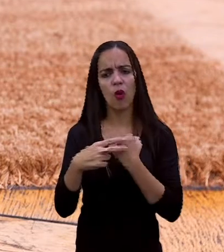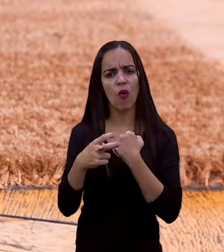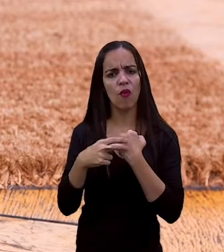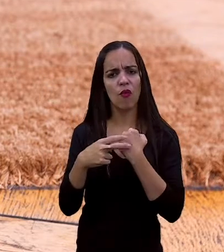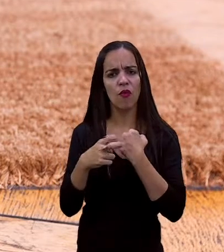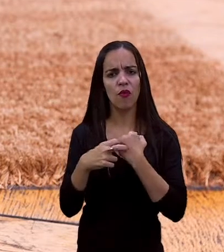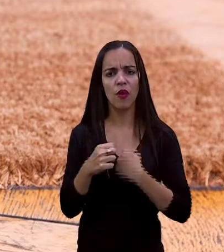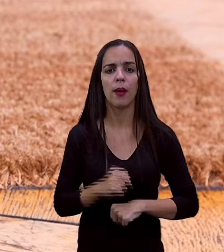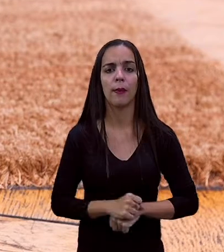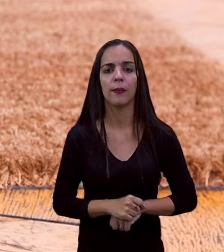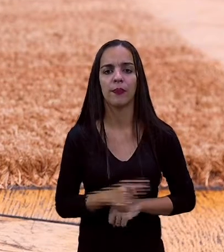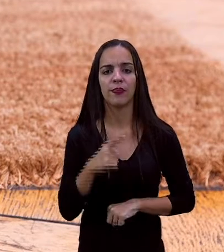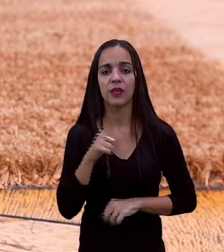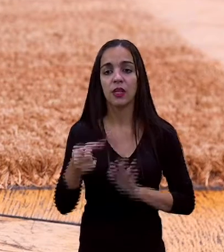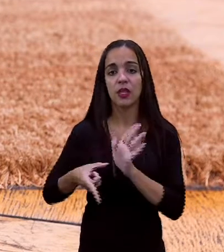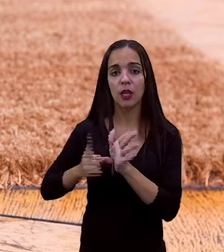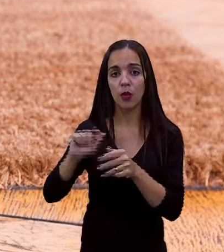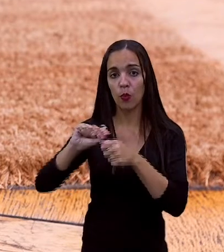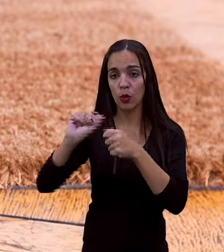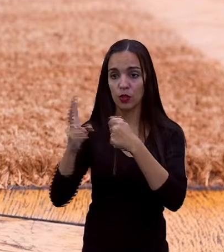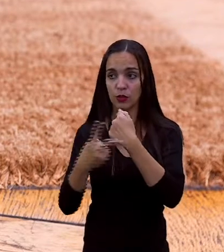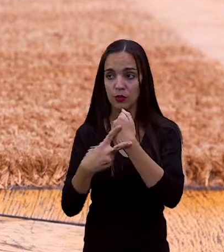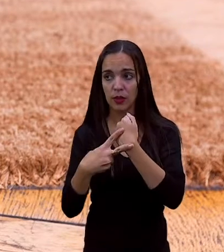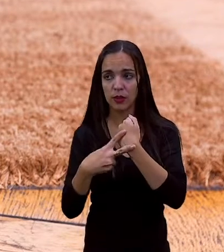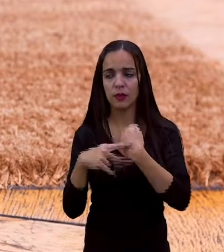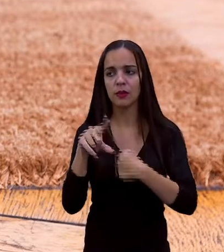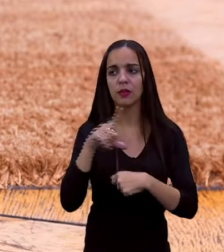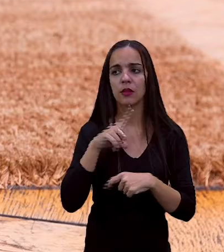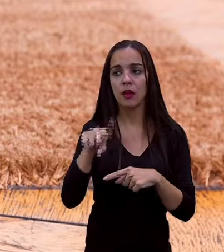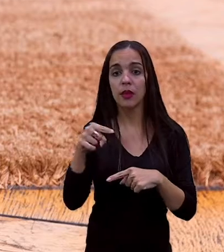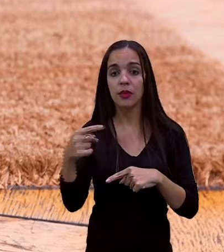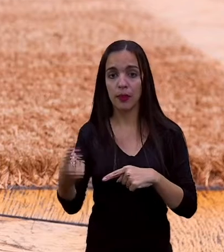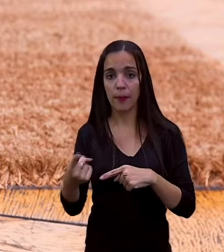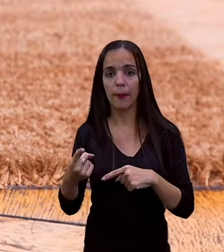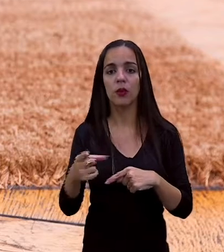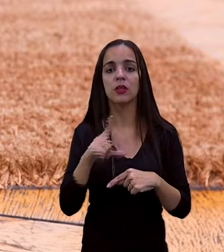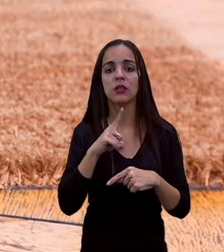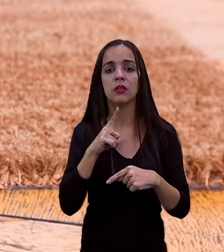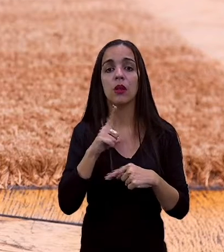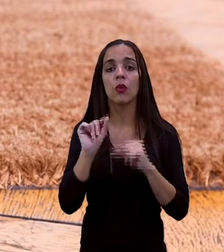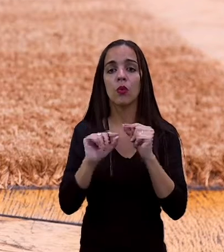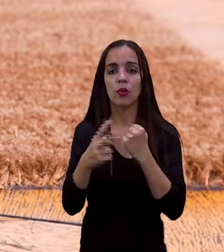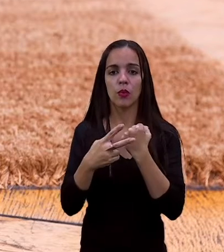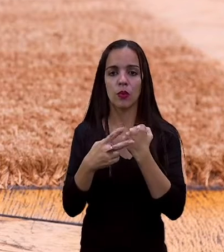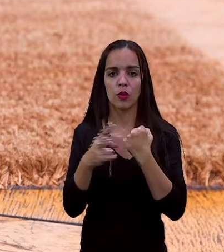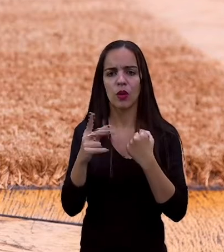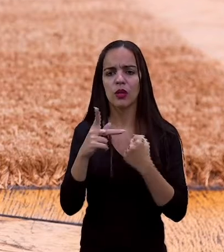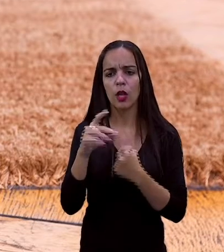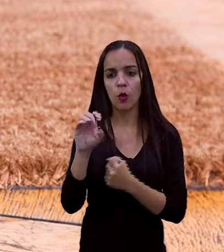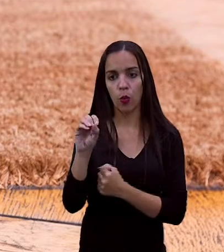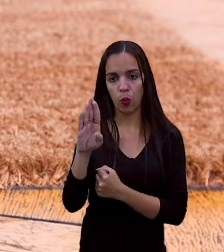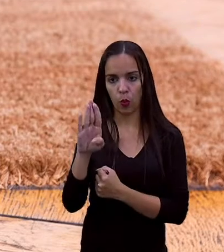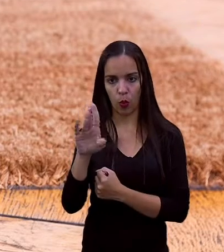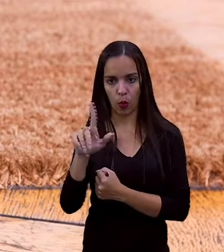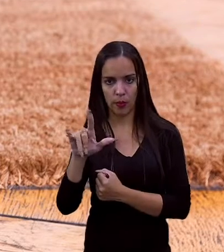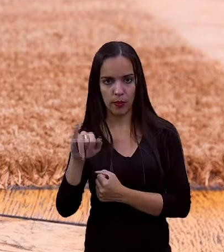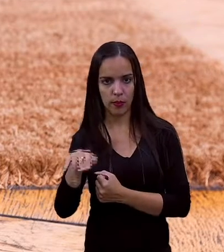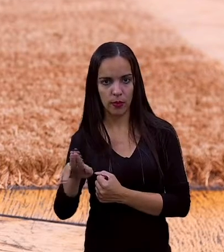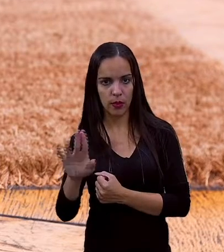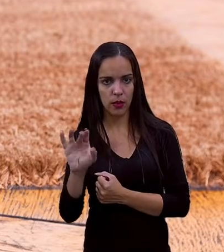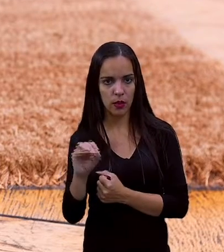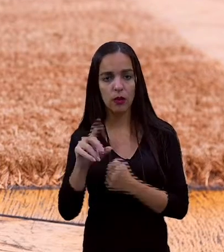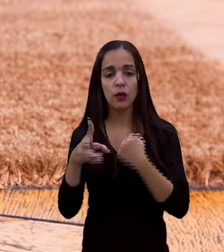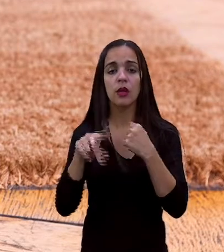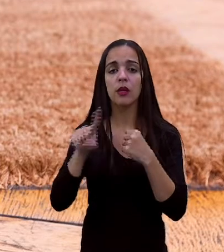advérbio, se eu tenho o pronome oblíquo e em seguida eu tenho o verbo, é uma próclise, porque o pronome veio